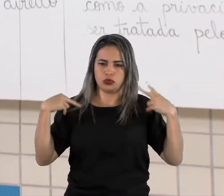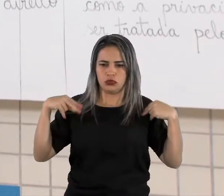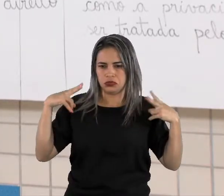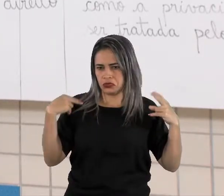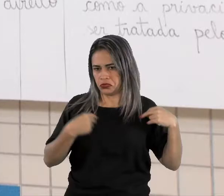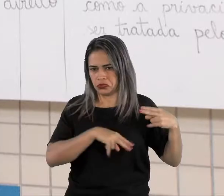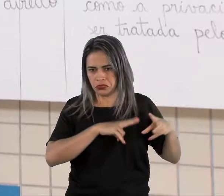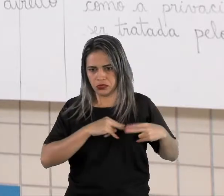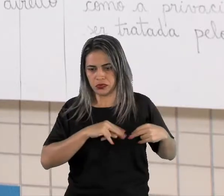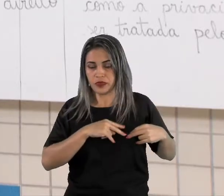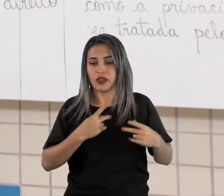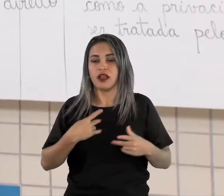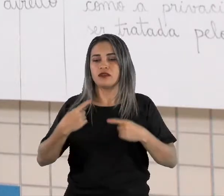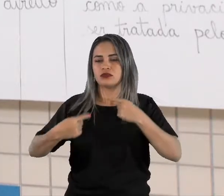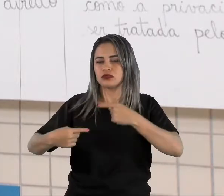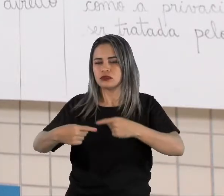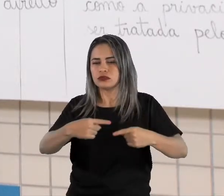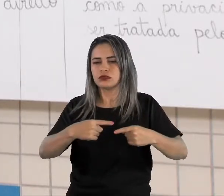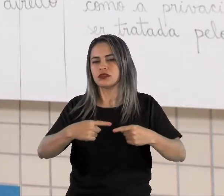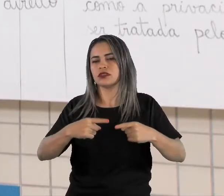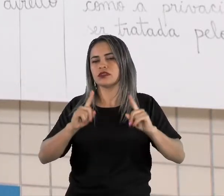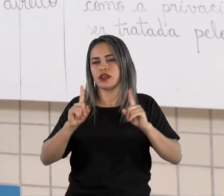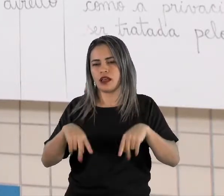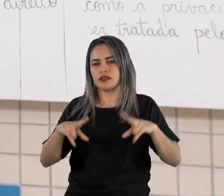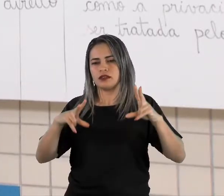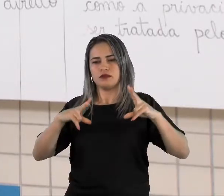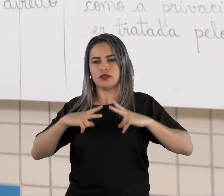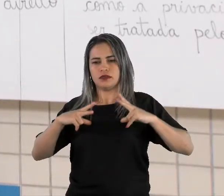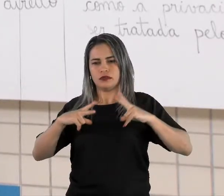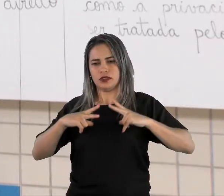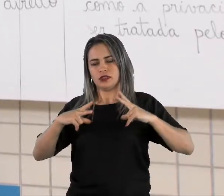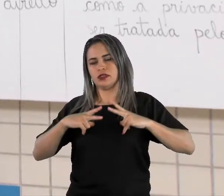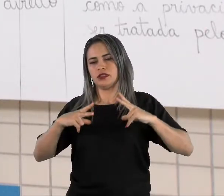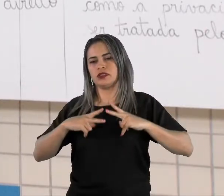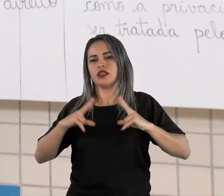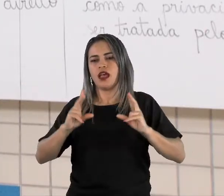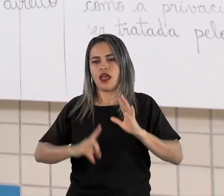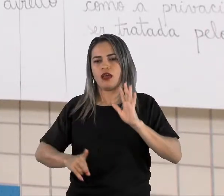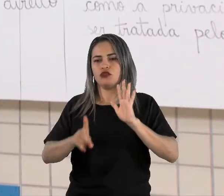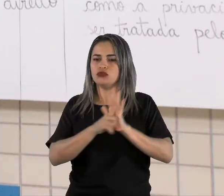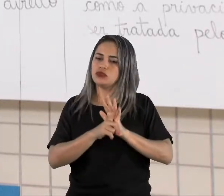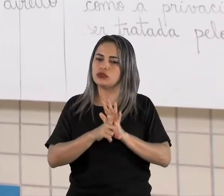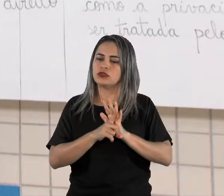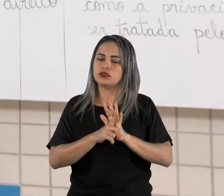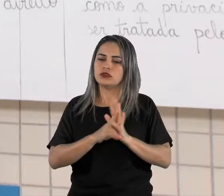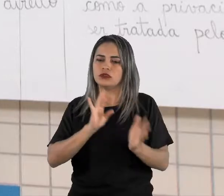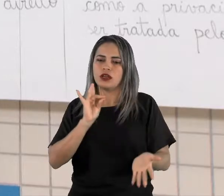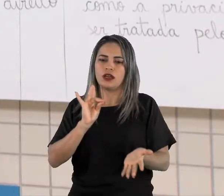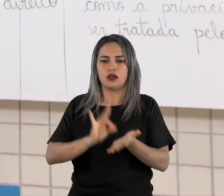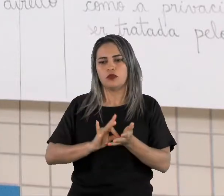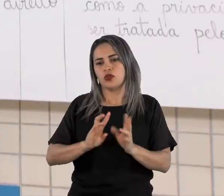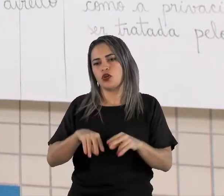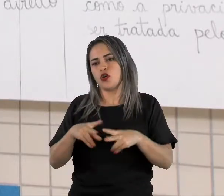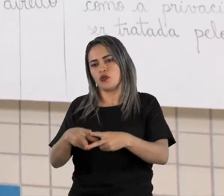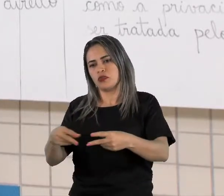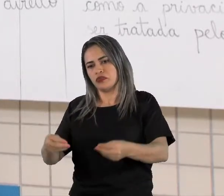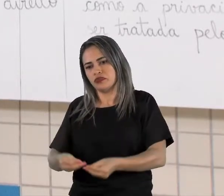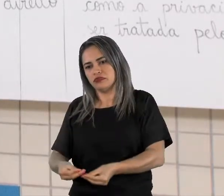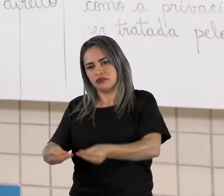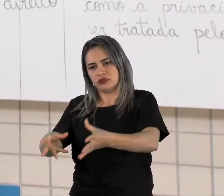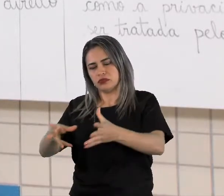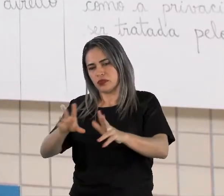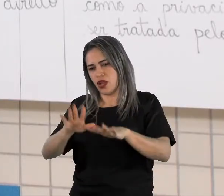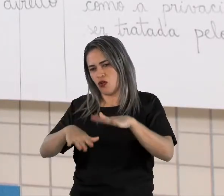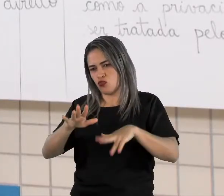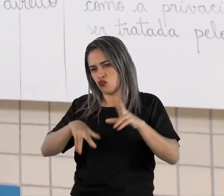discutir justamente se essa privacidade ela é um direito realmente ou ela deve ser um privilégio para alguns